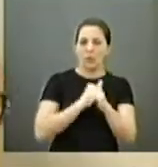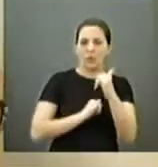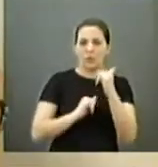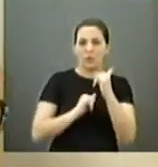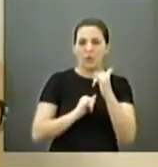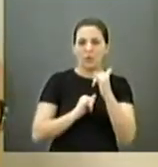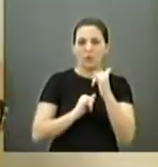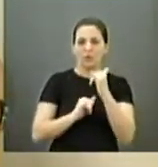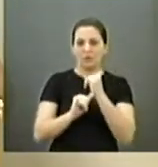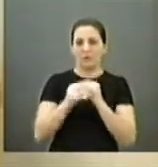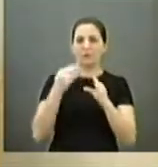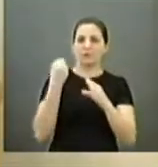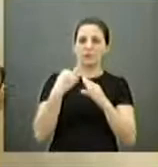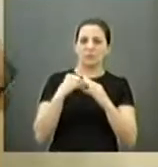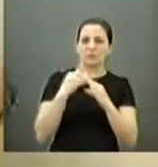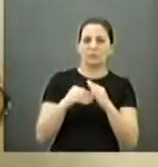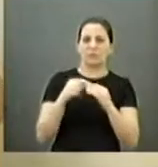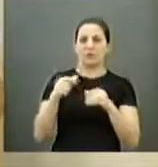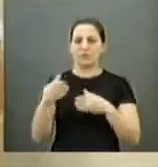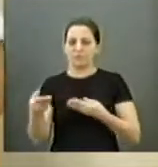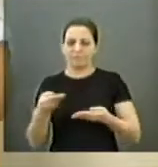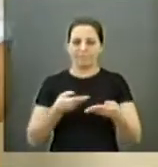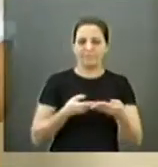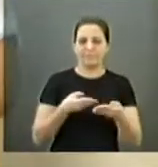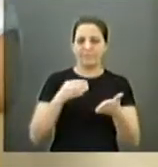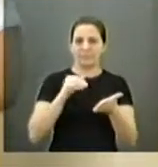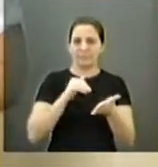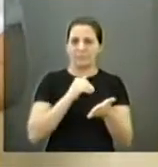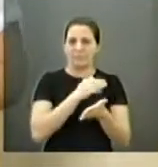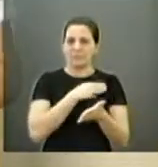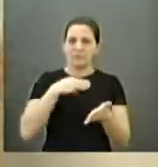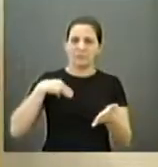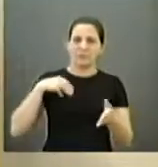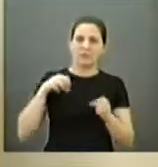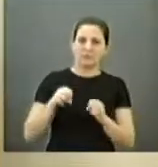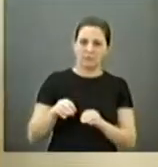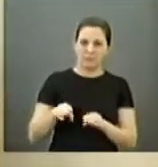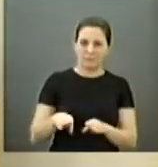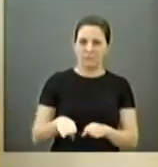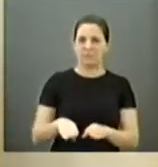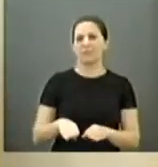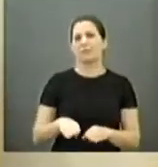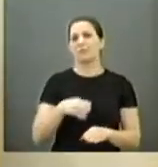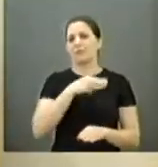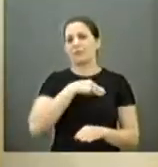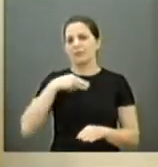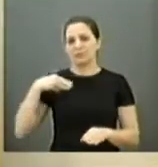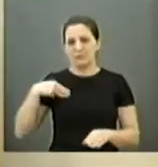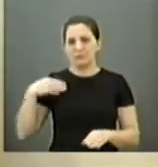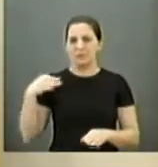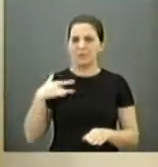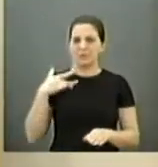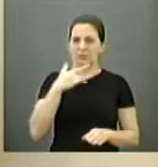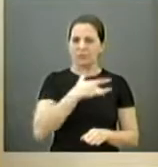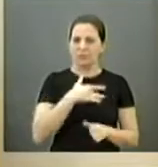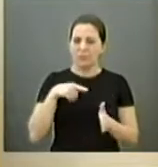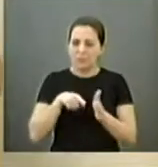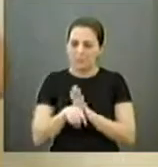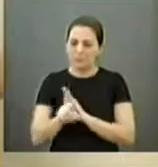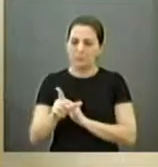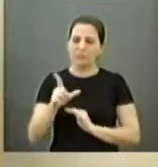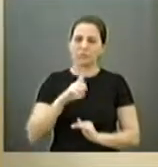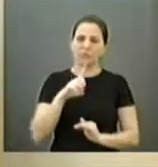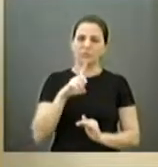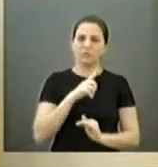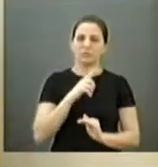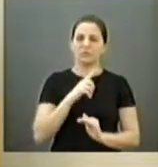confirmar e estava tudo certo, né, no Ministério da Educação, e eu disse isso aqui. Em relação ao Ministério da Saúde, nós perguntamos se tinha havido